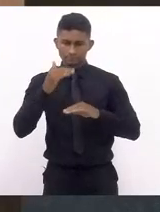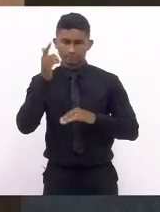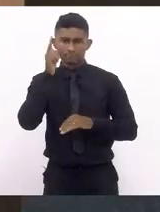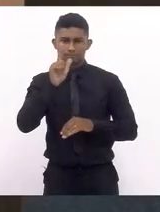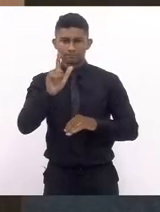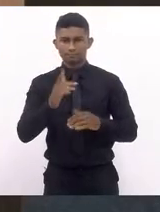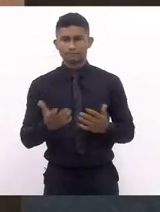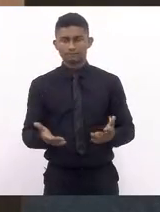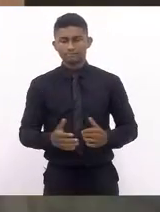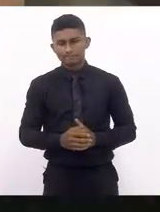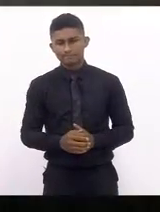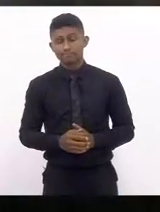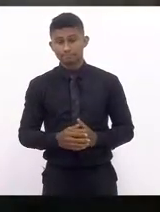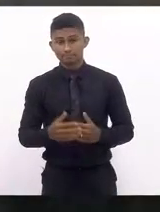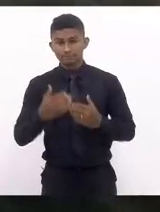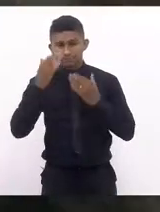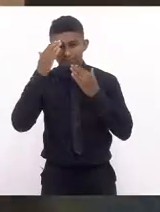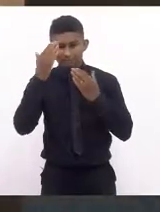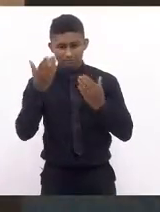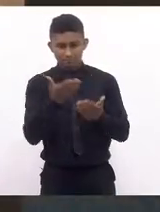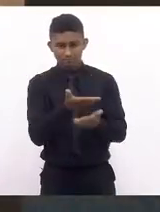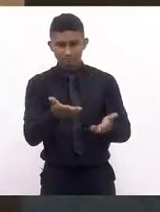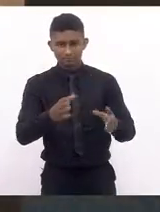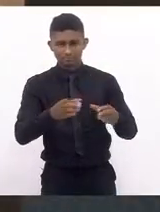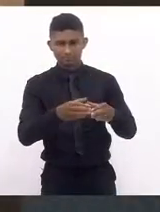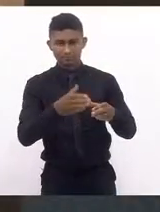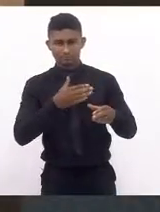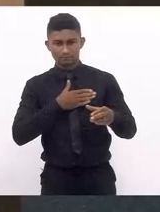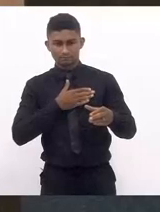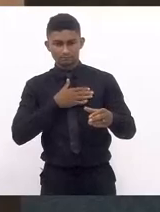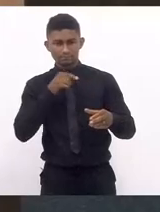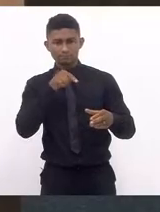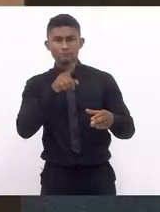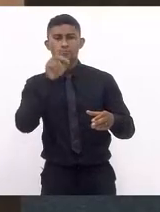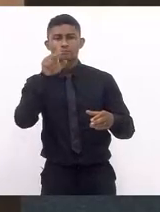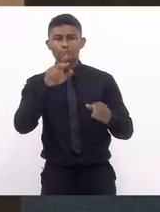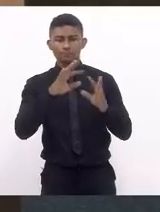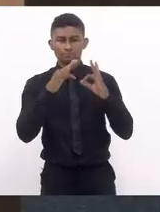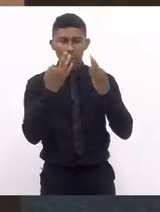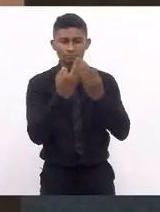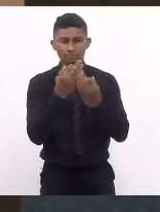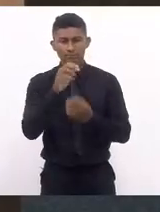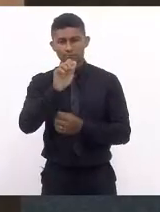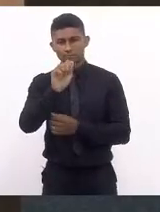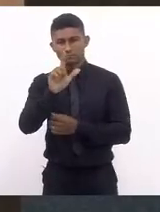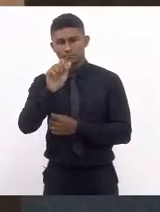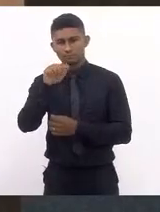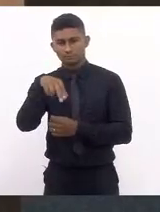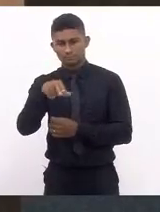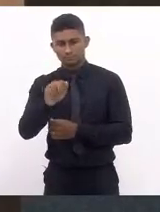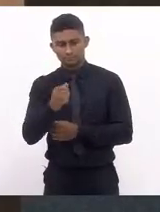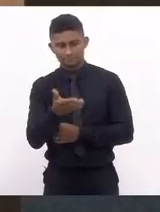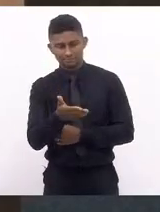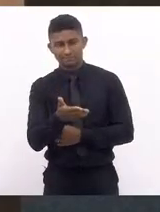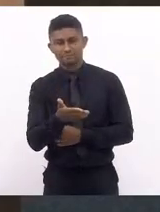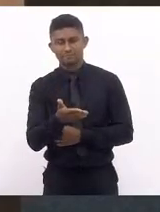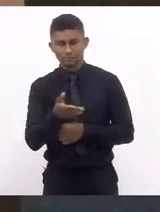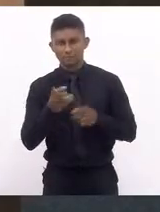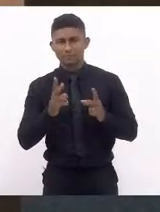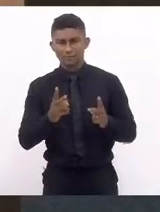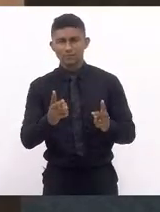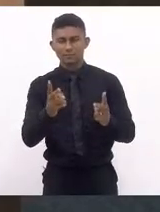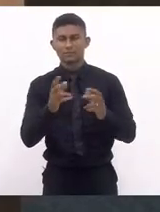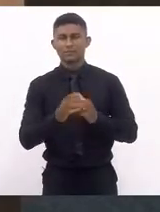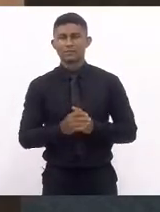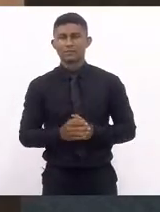aqui então quando eu quero agradecer o meu gabinete porque chamamos família Alana passos e assim que nós somos